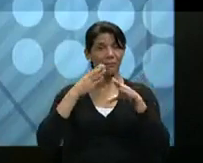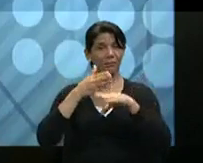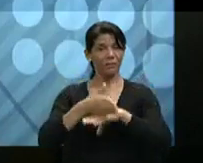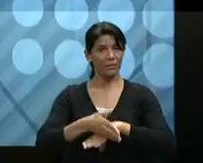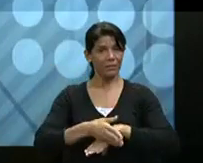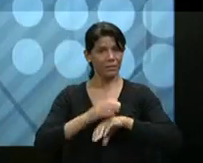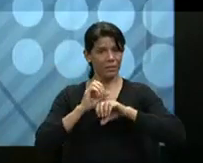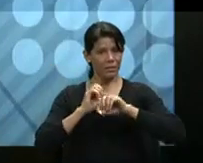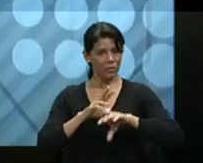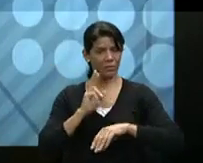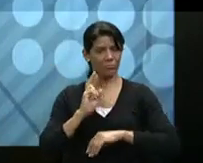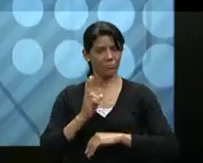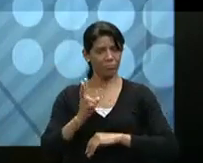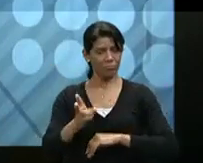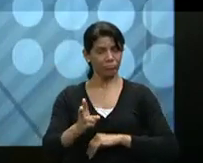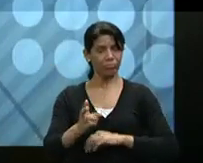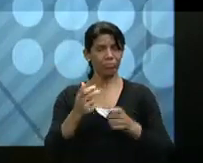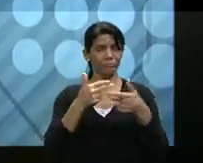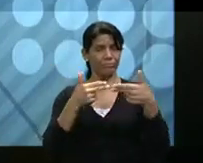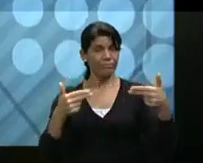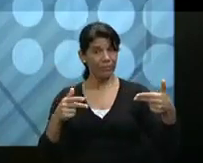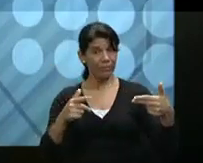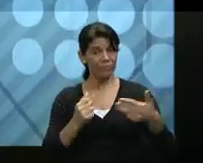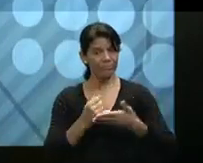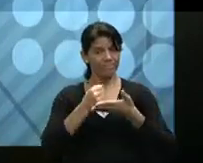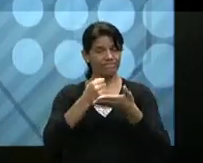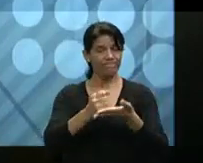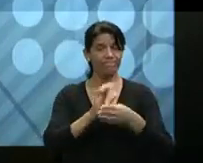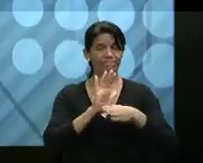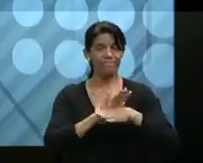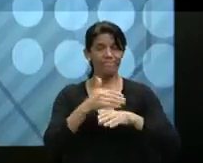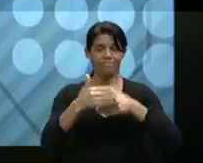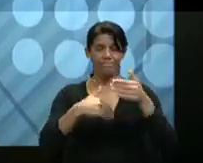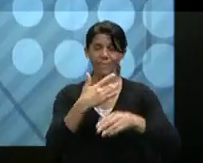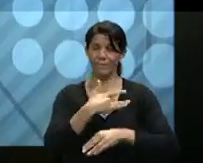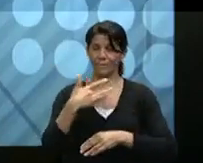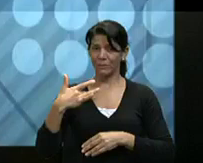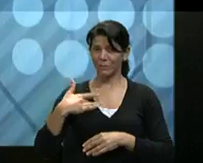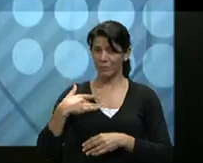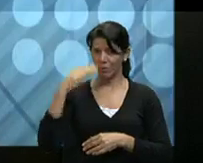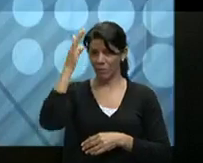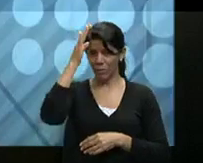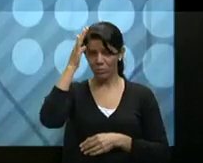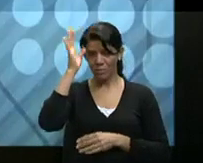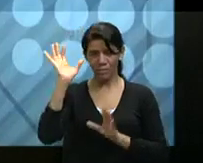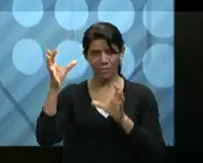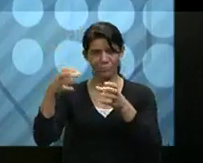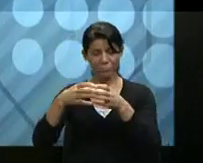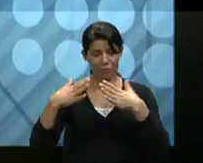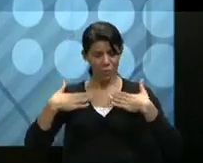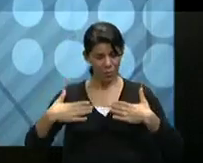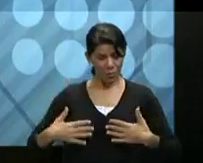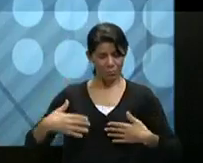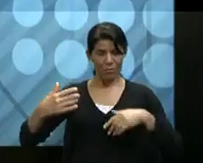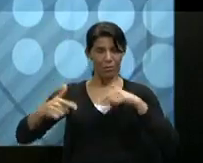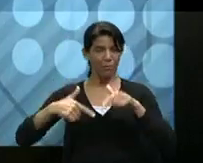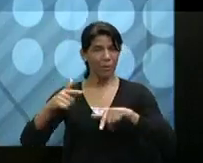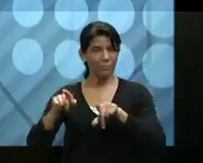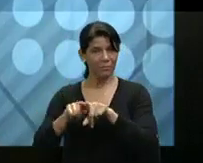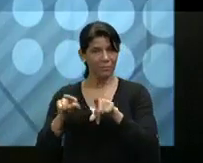de educação continuada, de elementos que vão promover a saúde, de uma conscientização corporal, de trabalho